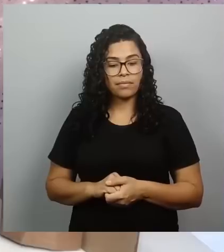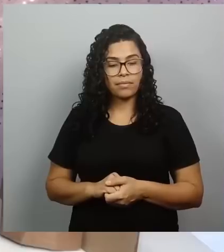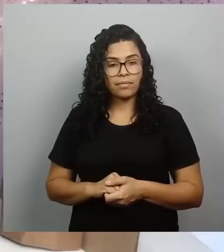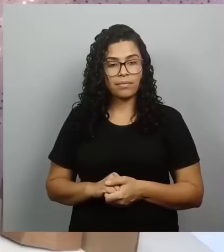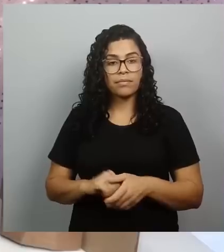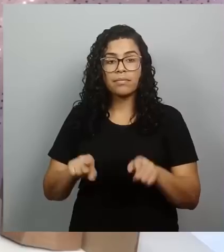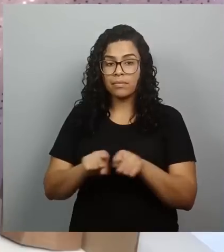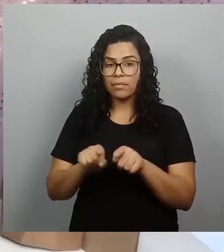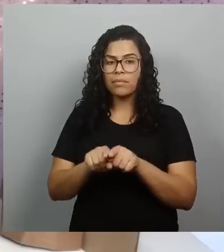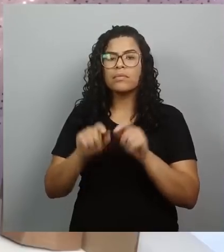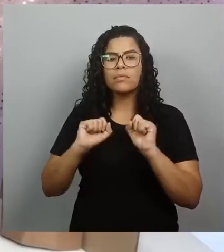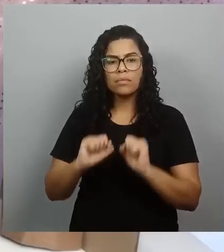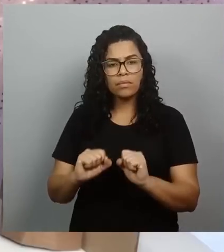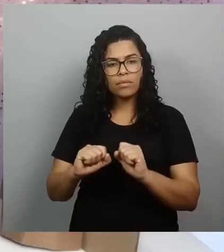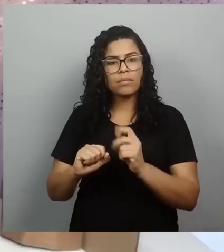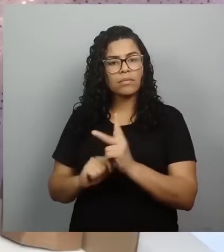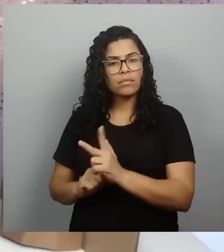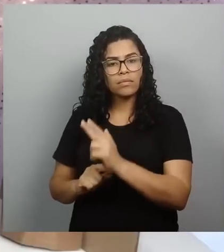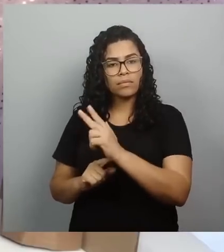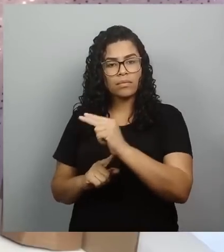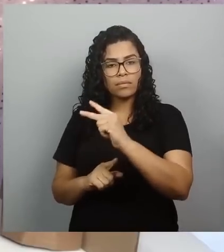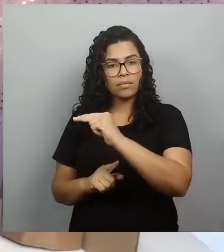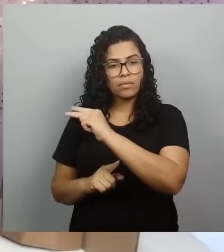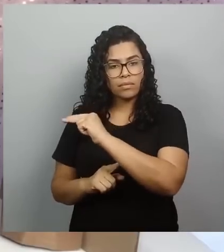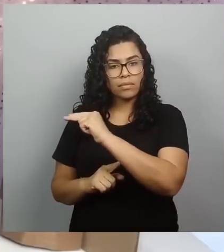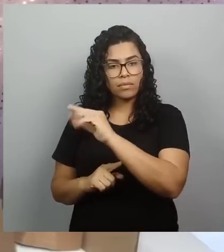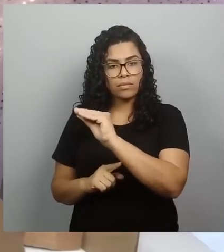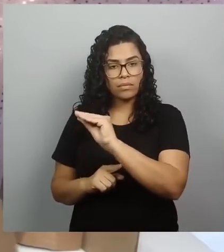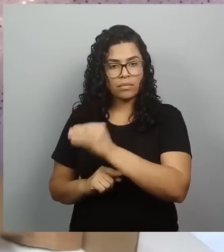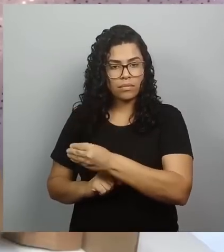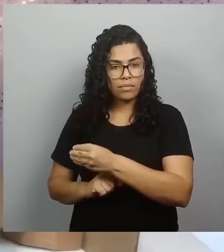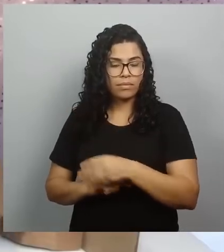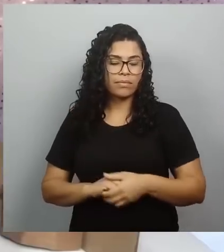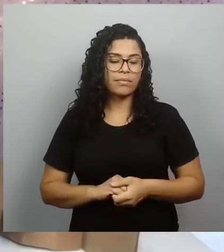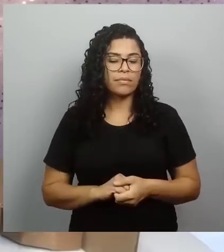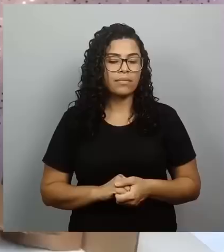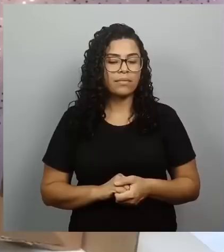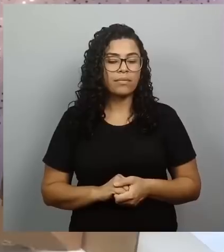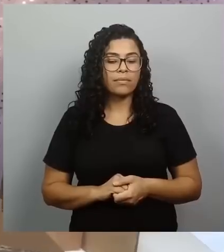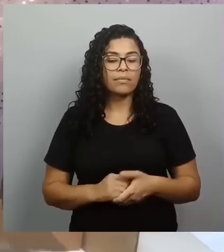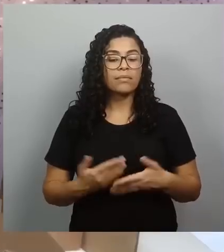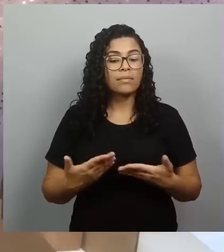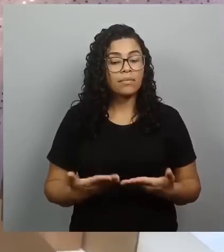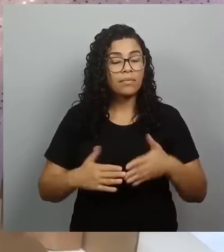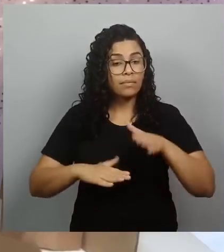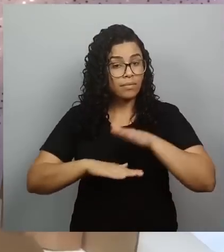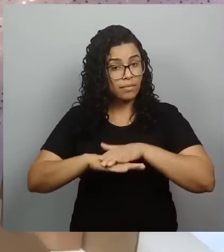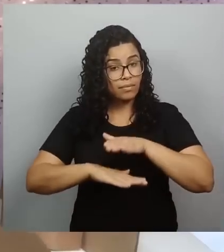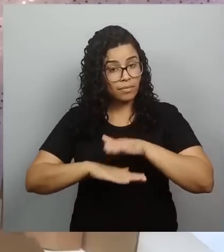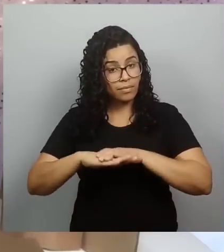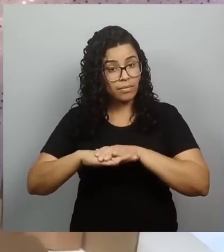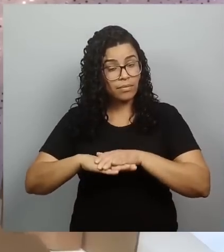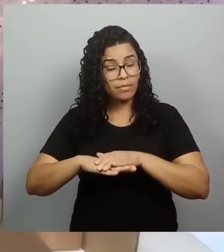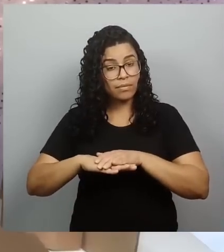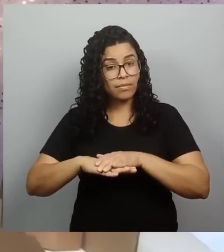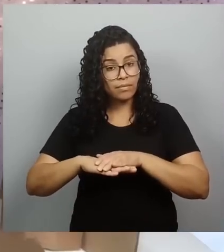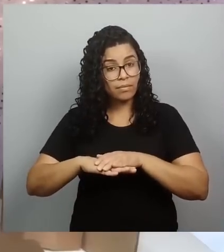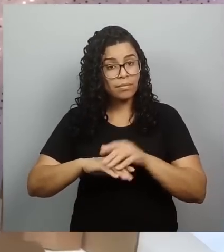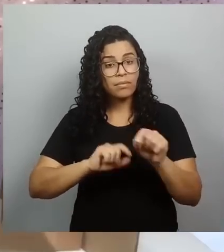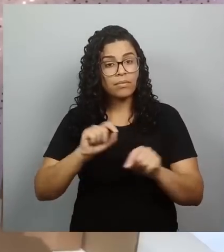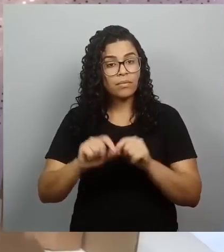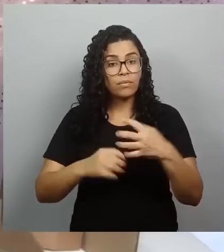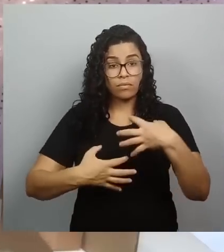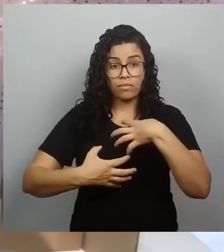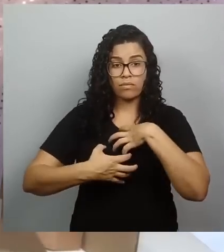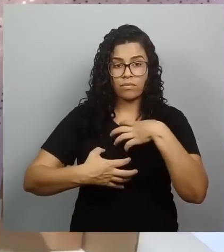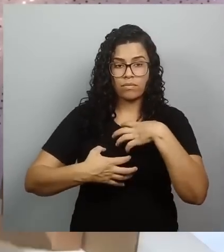O excedente, tira o excesso. Aqui, ó. E faça